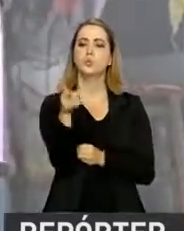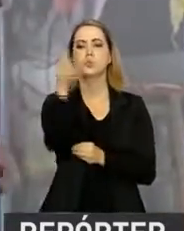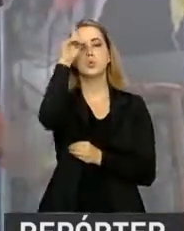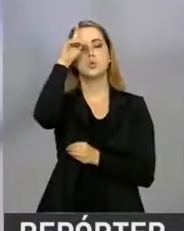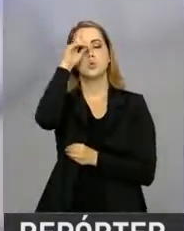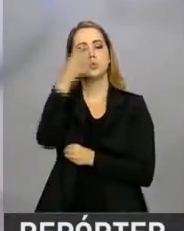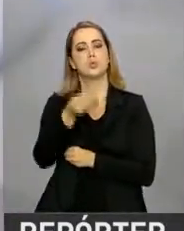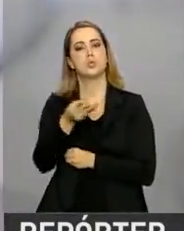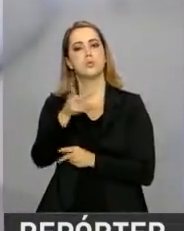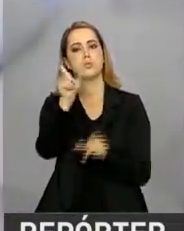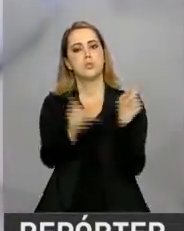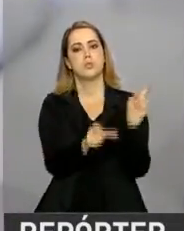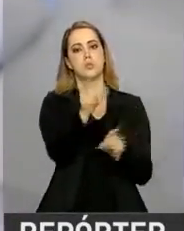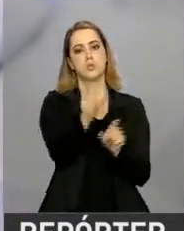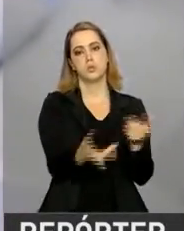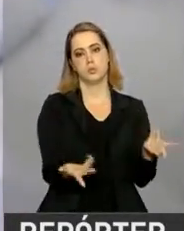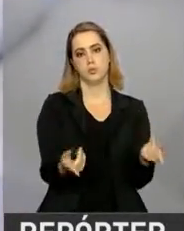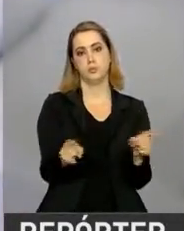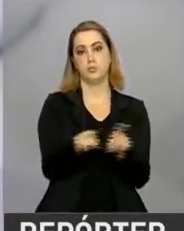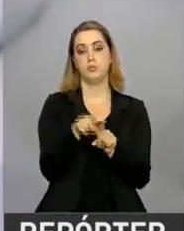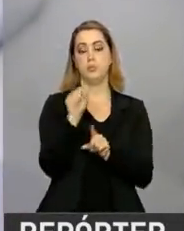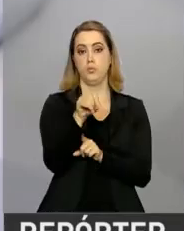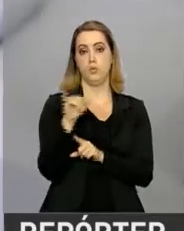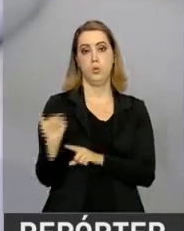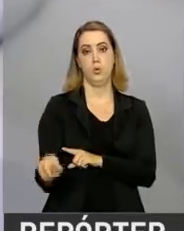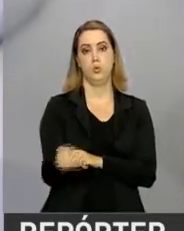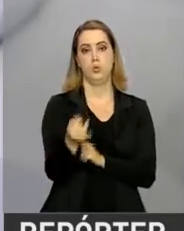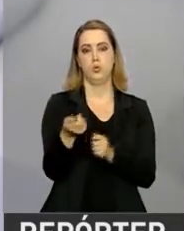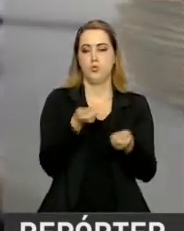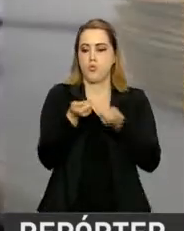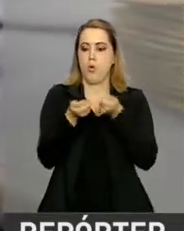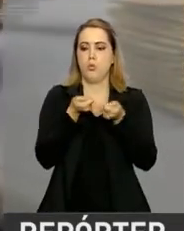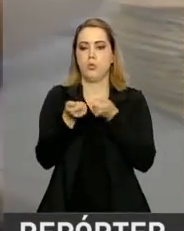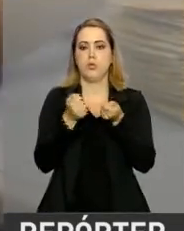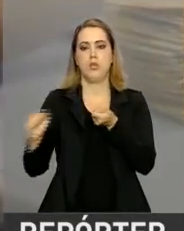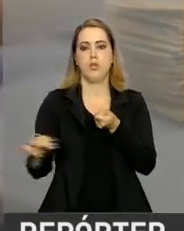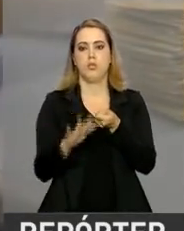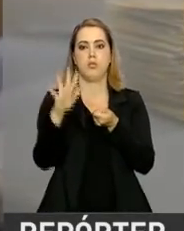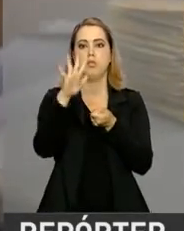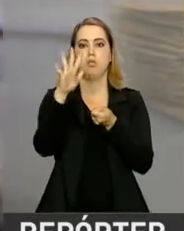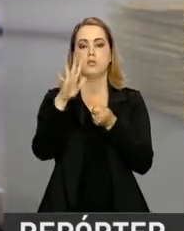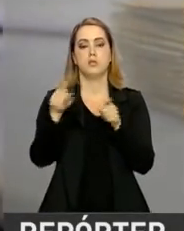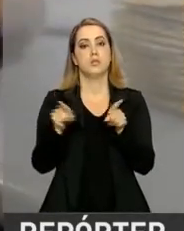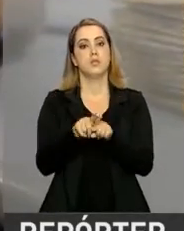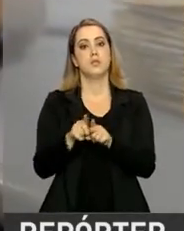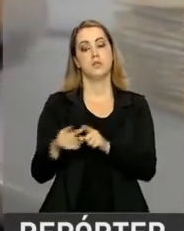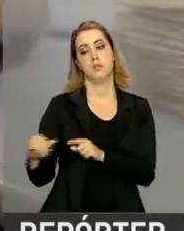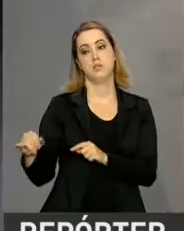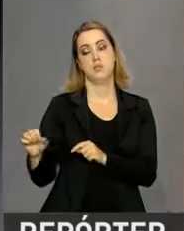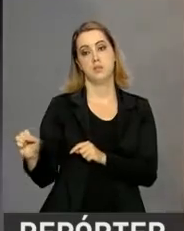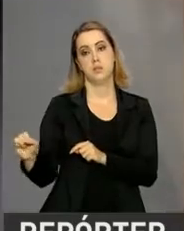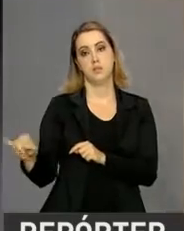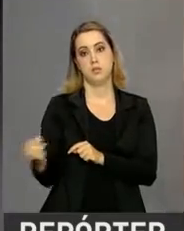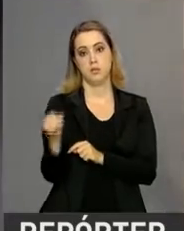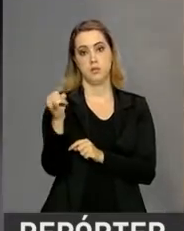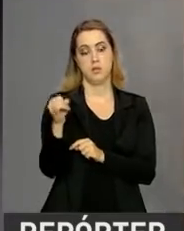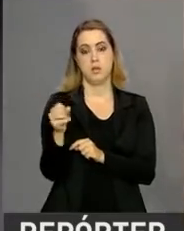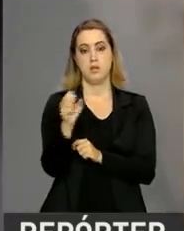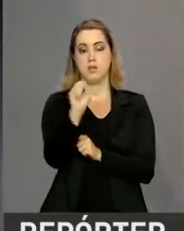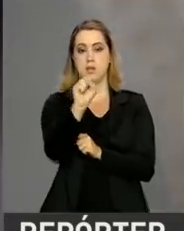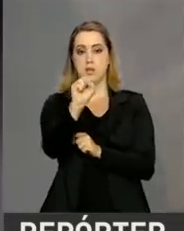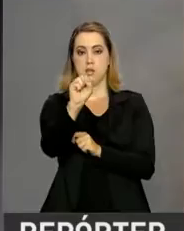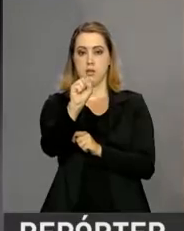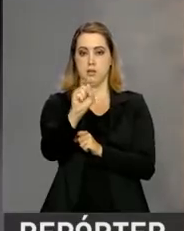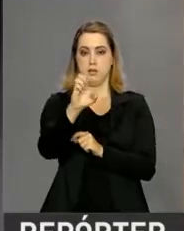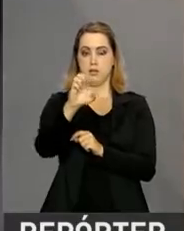pessoas a chamada selic é utilizada para controlar a inflação série está alta os juros sobem o que pode diminuir o